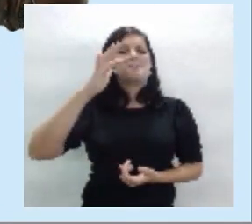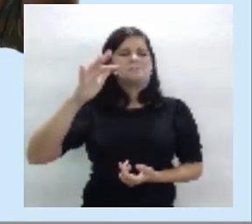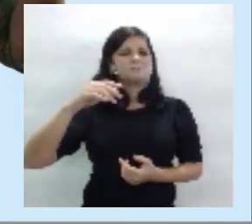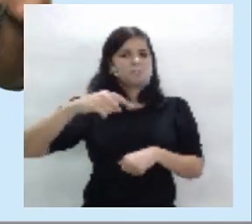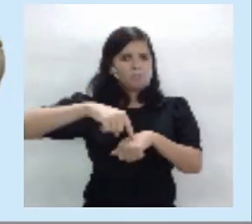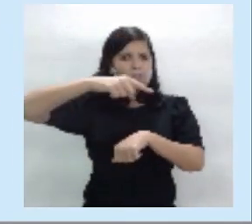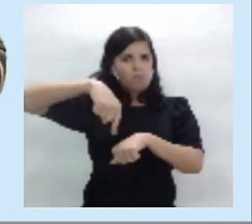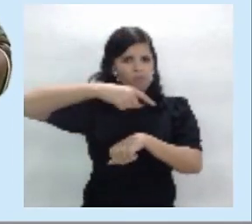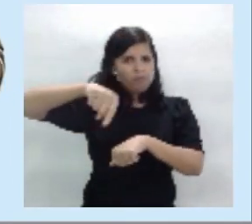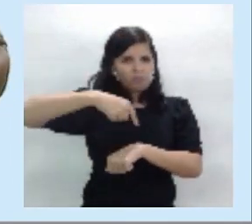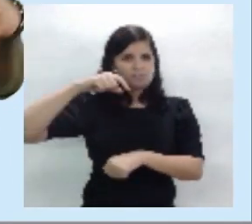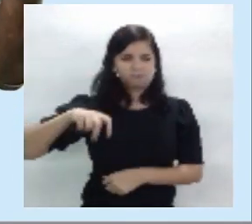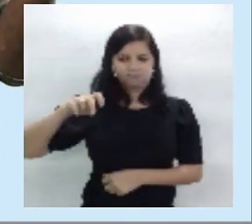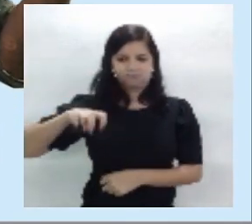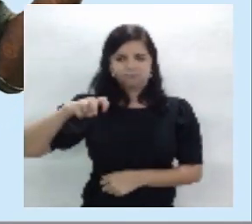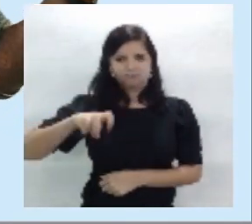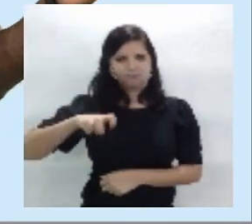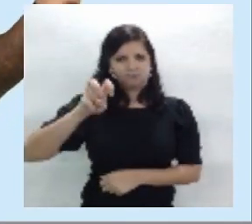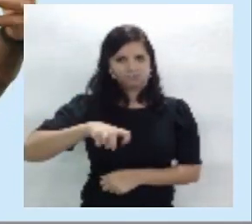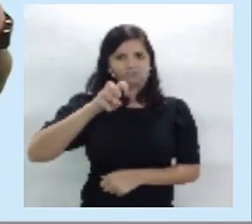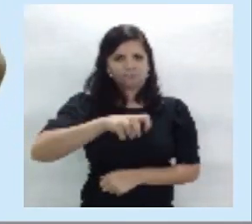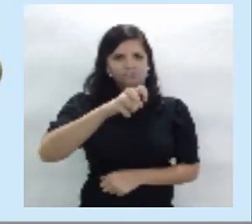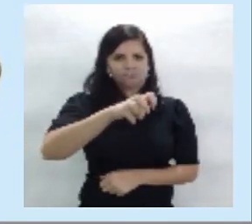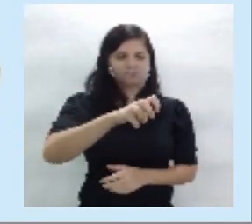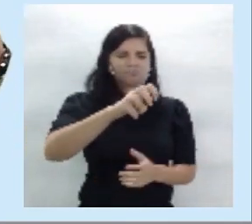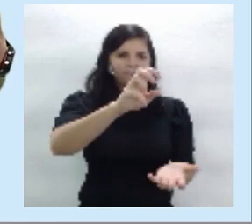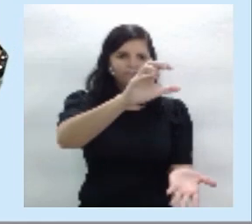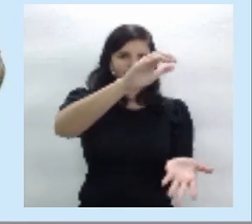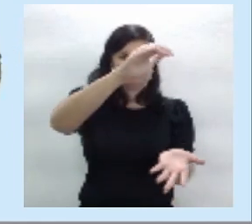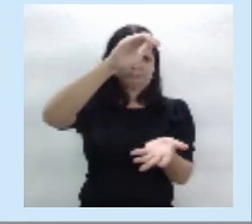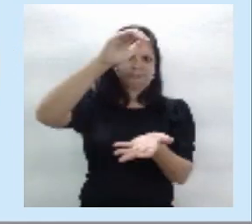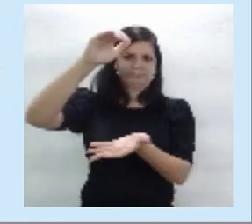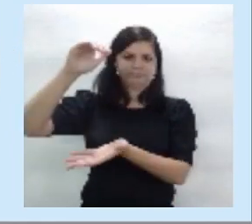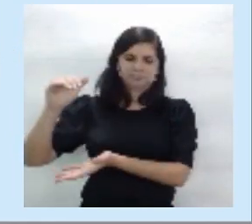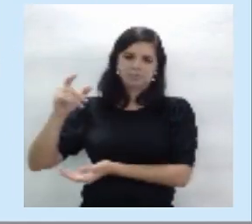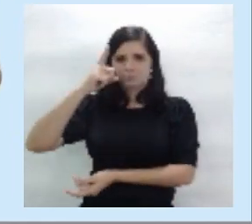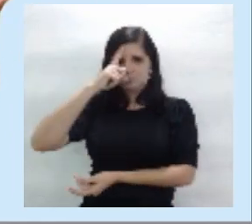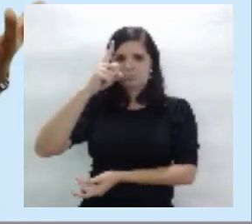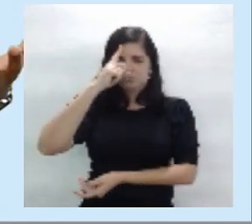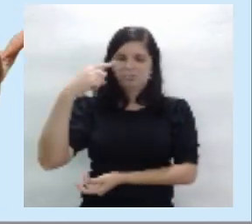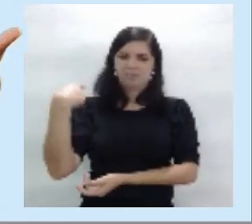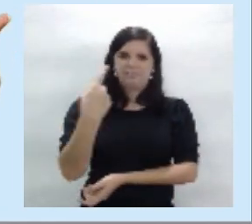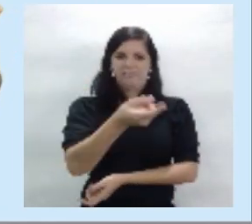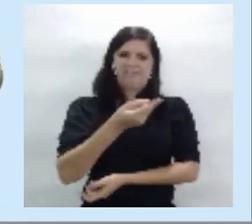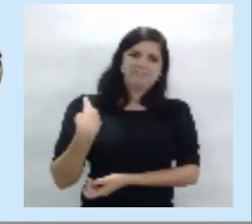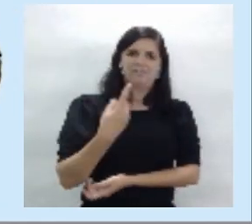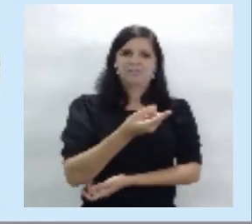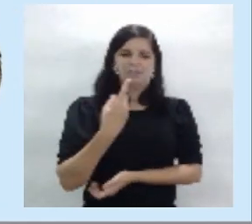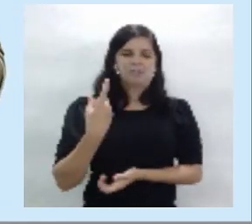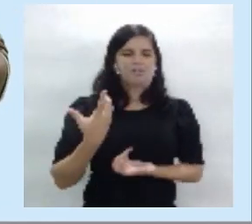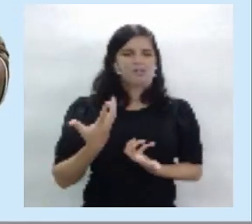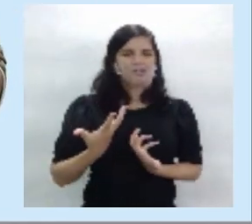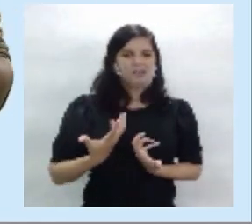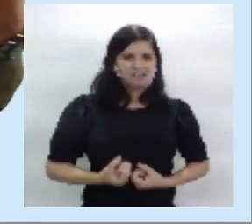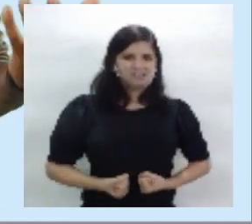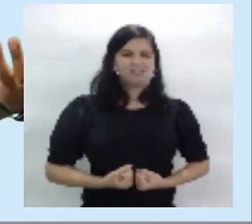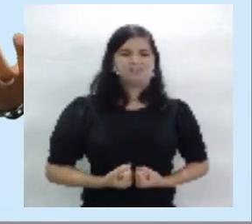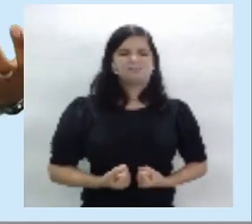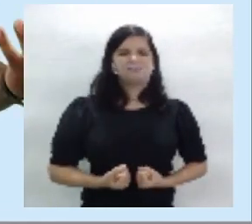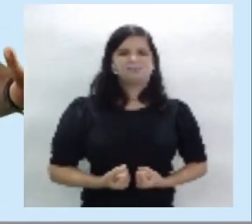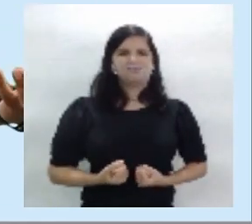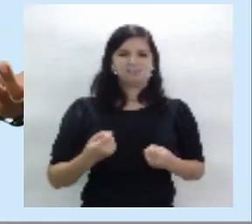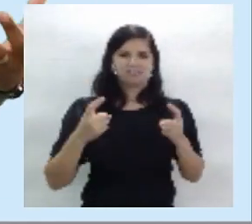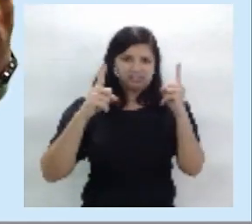longas jornadas todos os dias em busca de água. É realmente uma situação uma